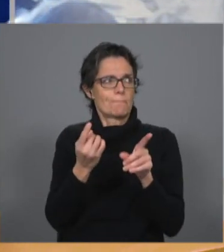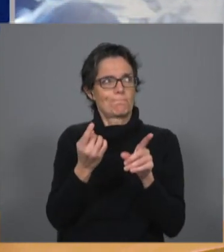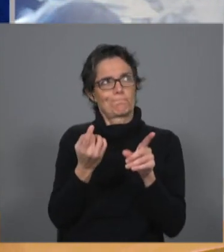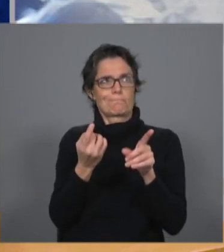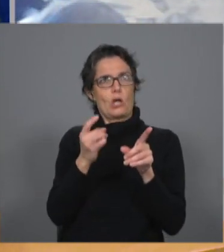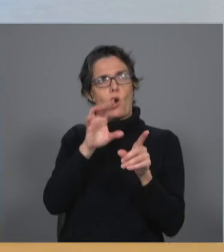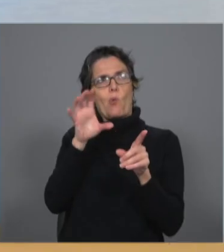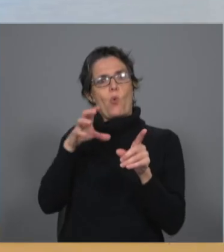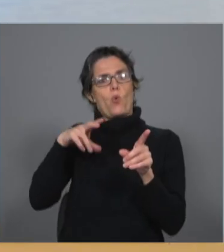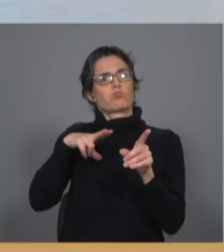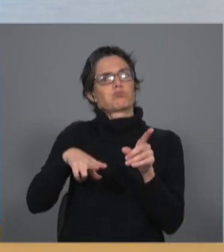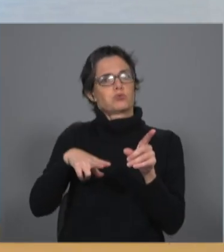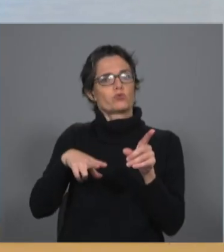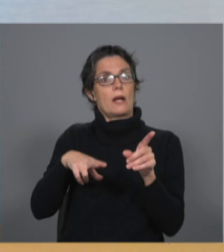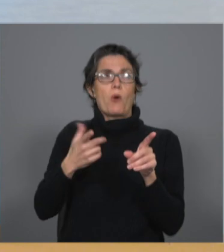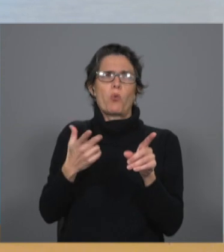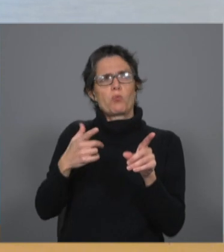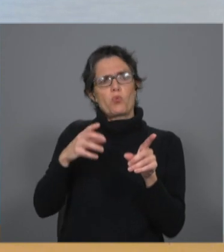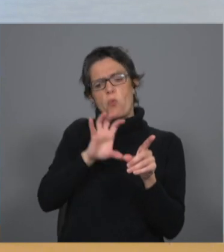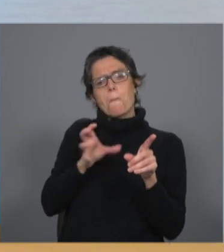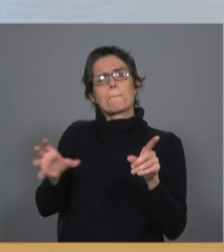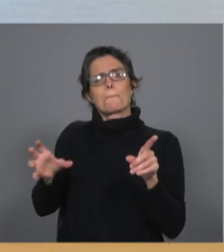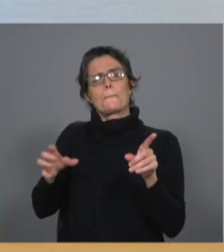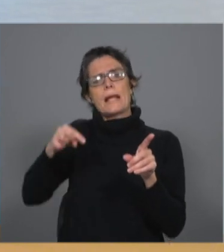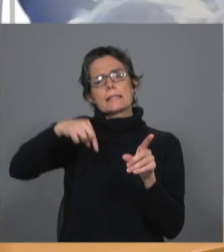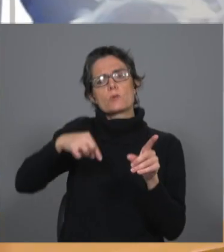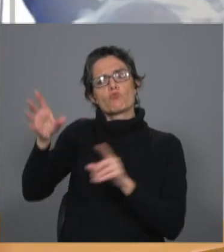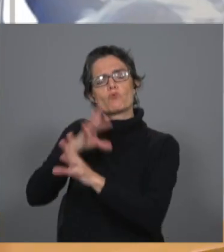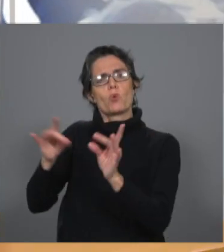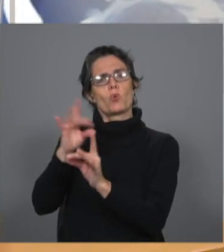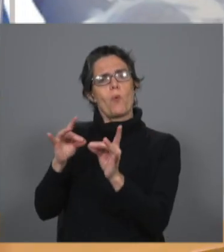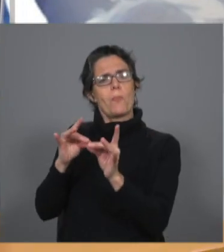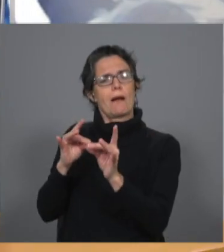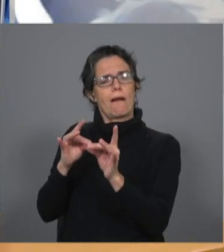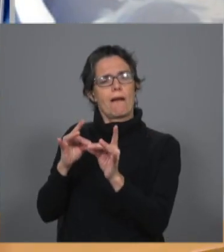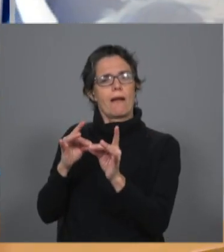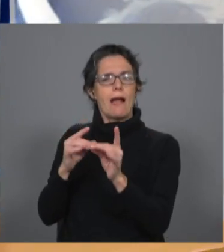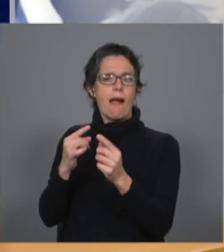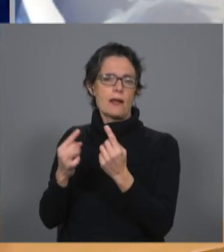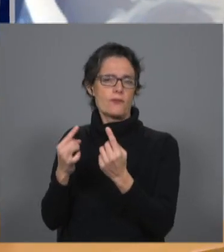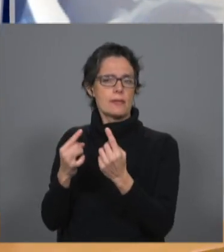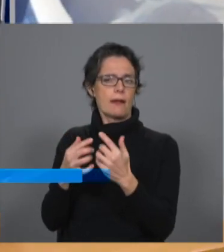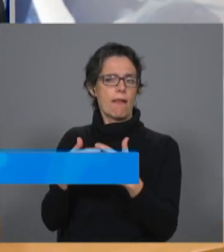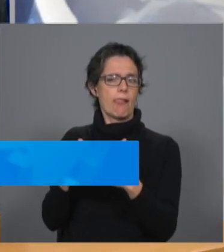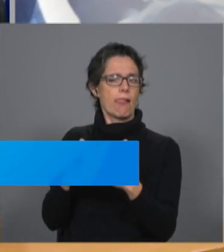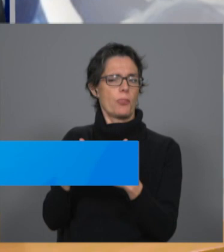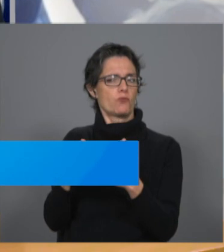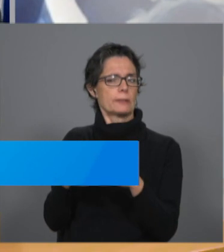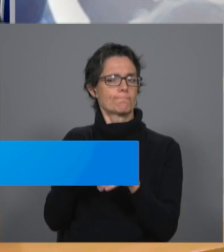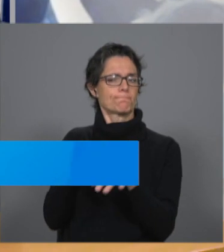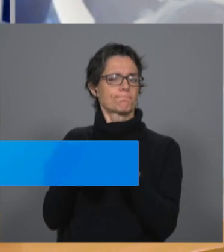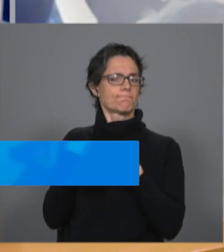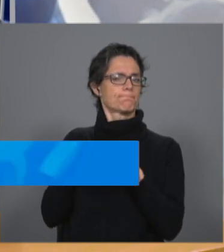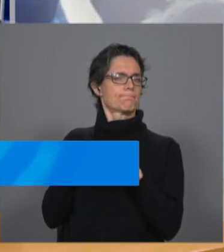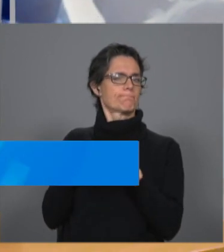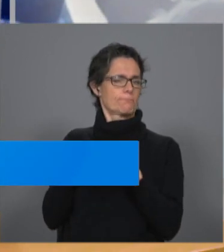do sul da Europa em relação a esta matéria que tem junto de outros pontos da Europa, tem que ser combatida para que os fundos europeus sejam realmente